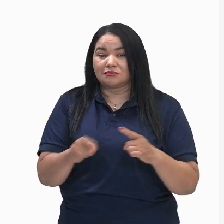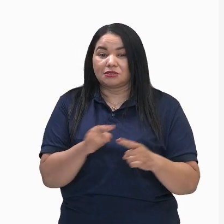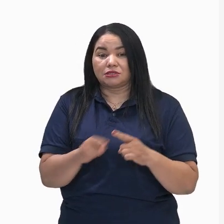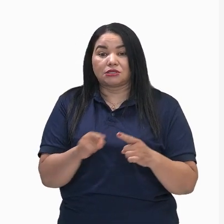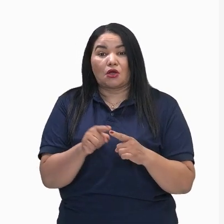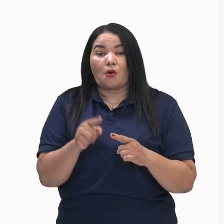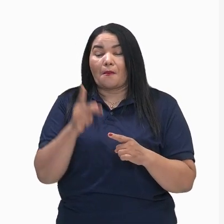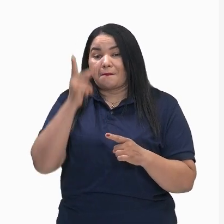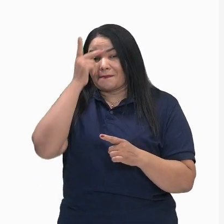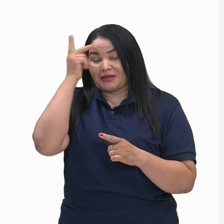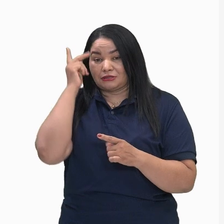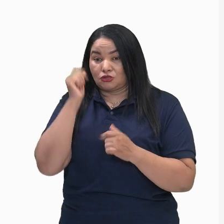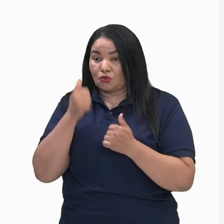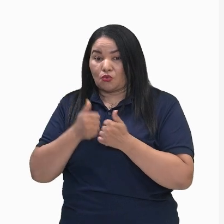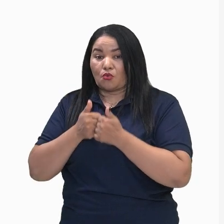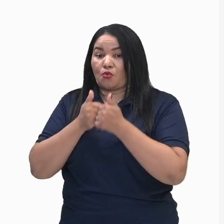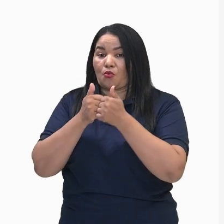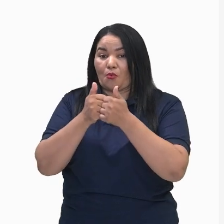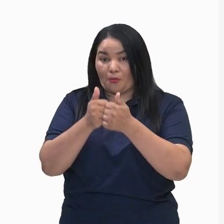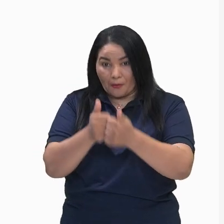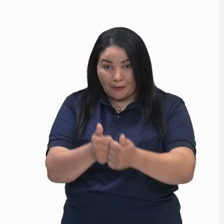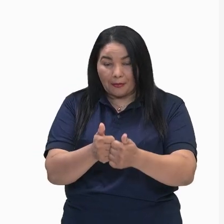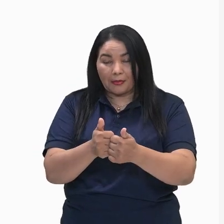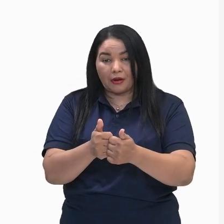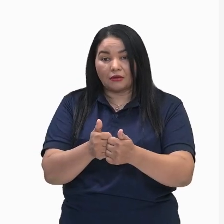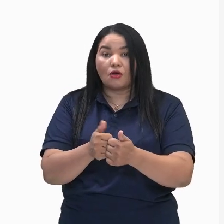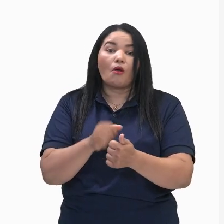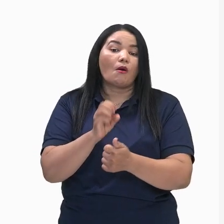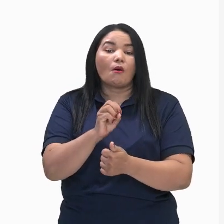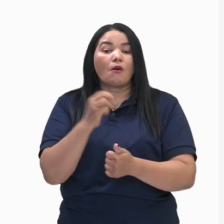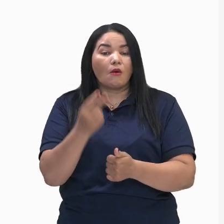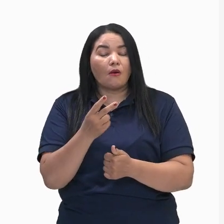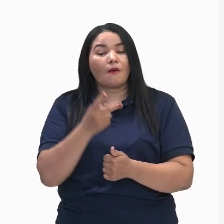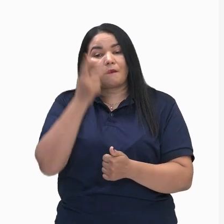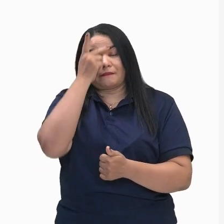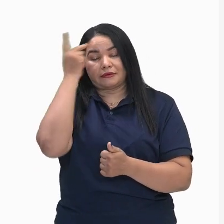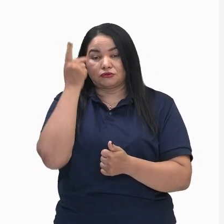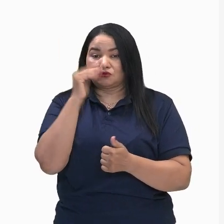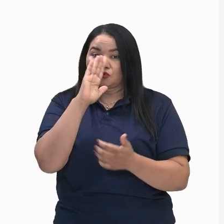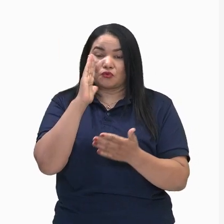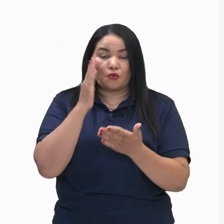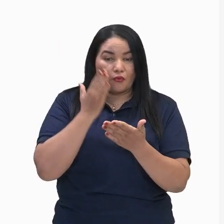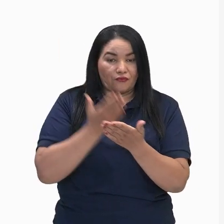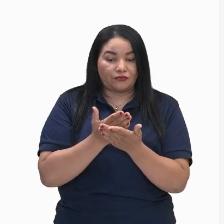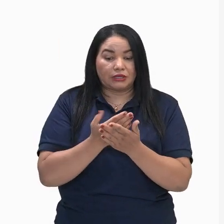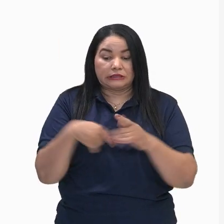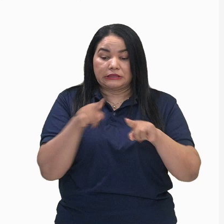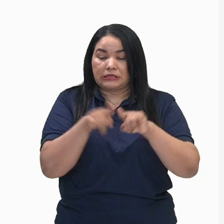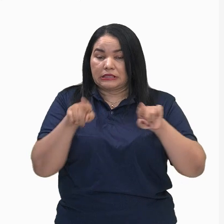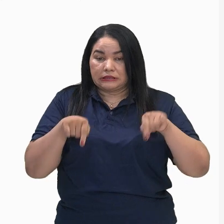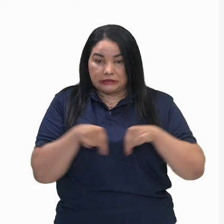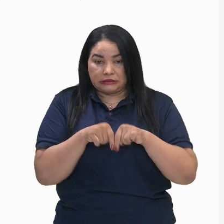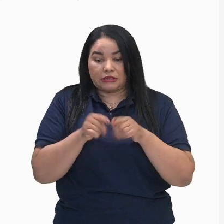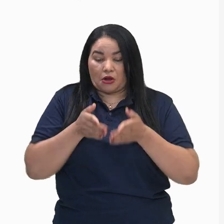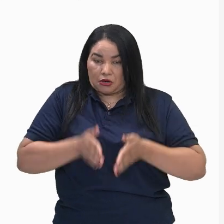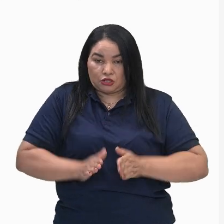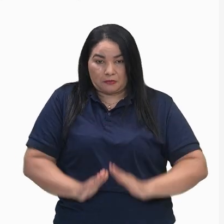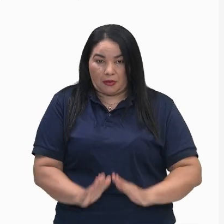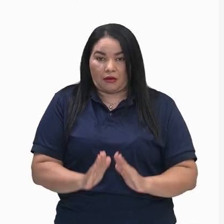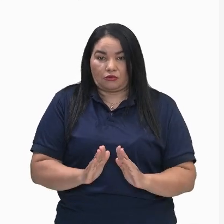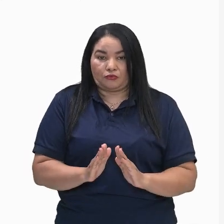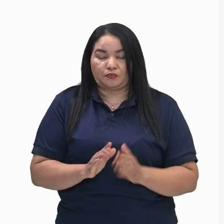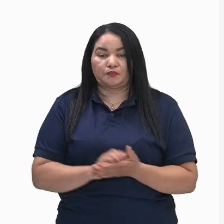acompanham as grávidas, ou pessoas de confiança na sala de parto.